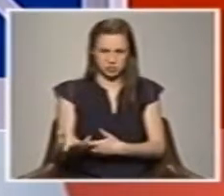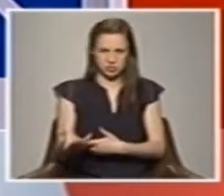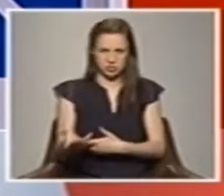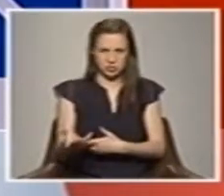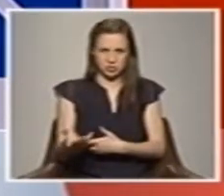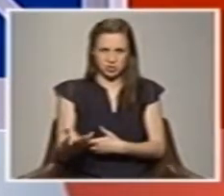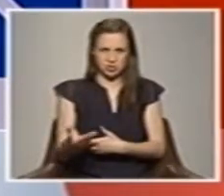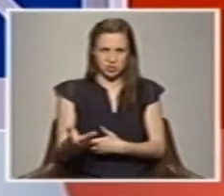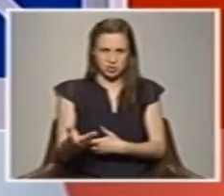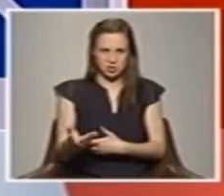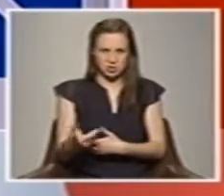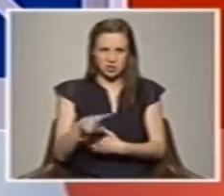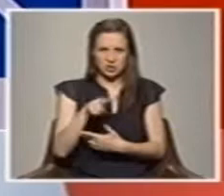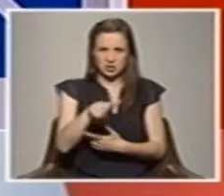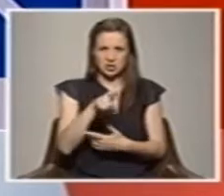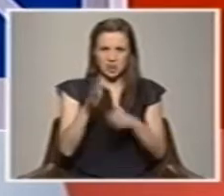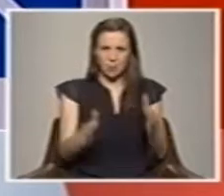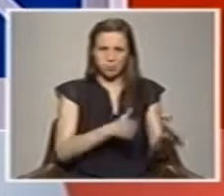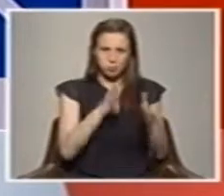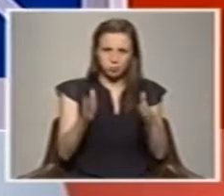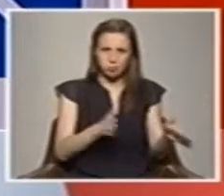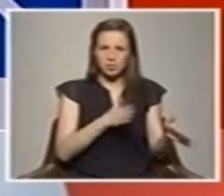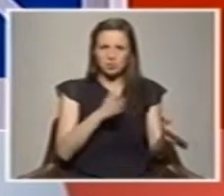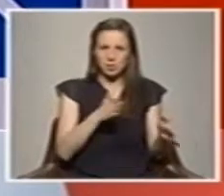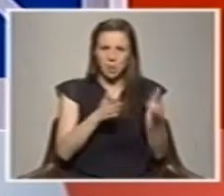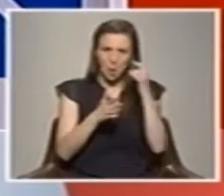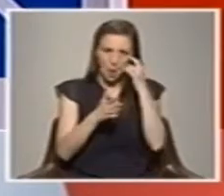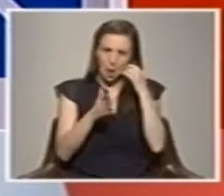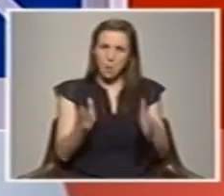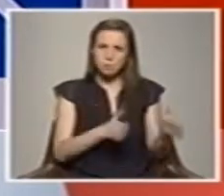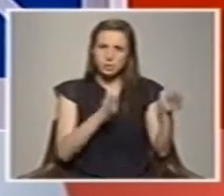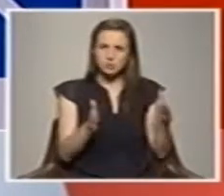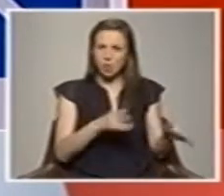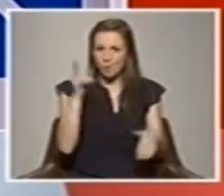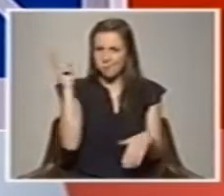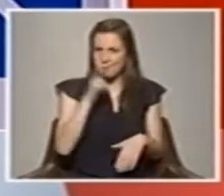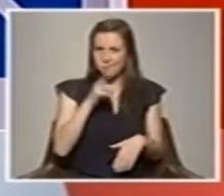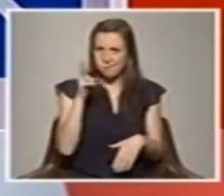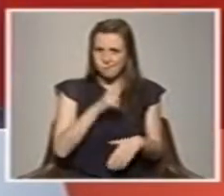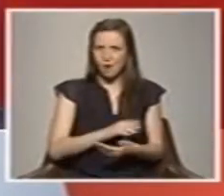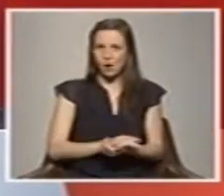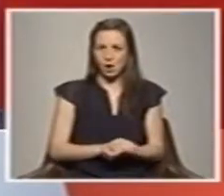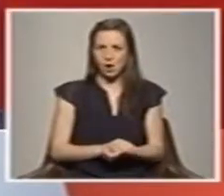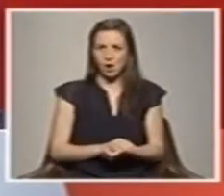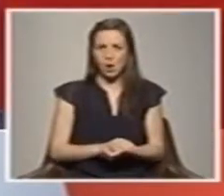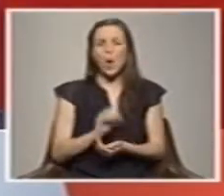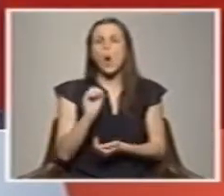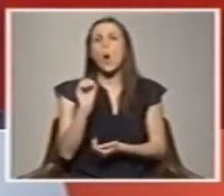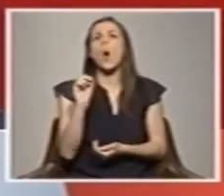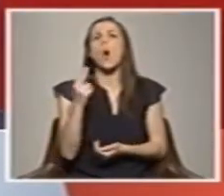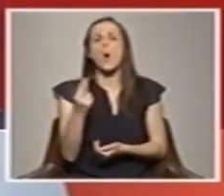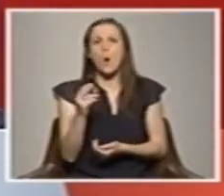fora, para pôr fora parte dessa produção, significa que estão a produzir a mais? Ou significa